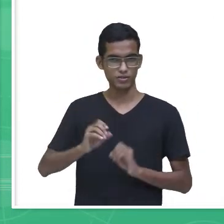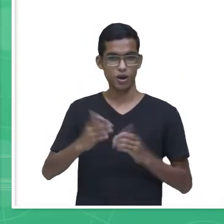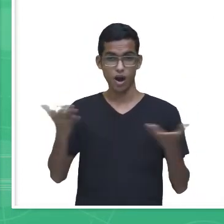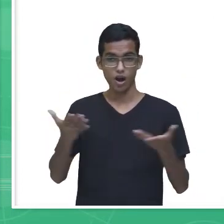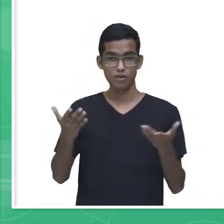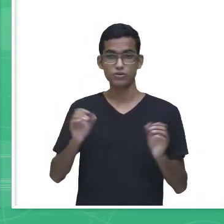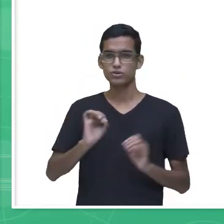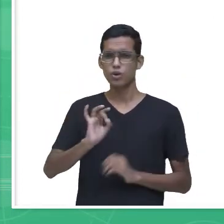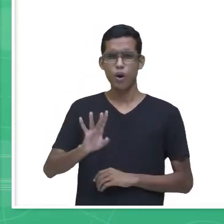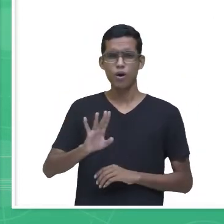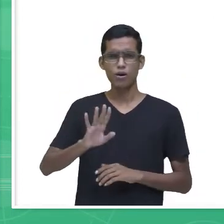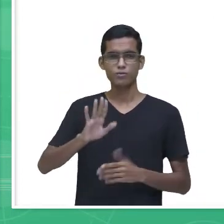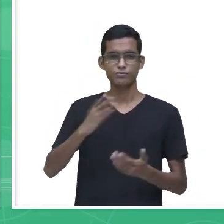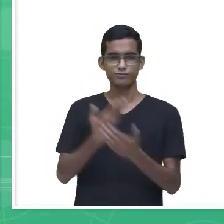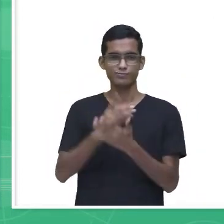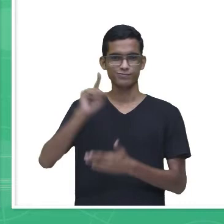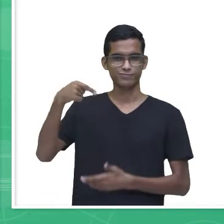se vê nas próximas aulas. Bye, bye!